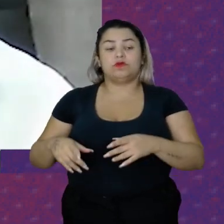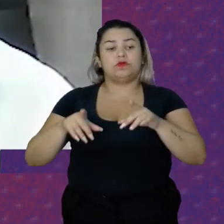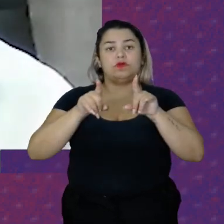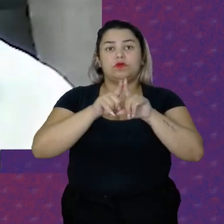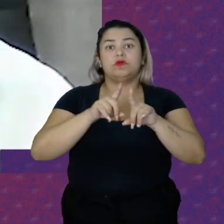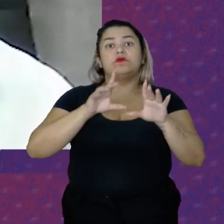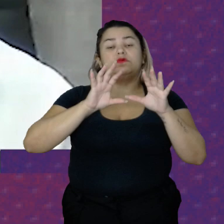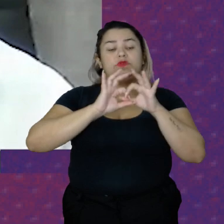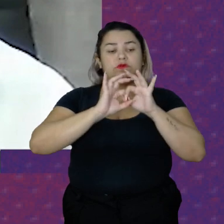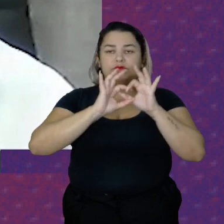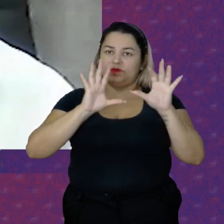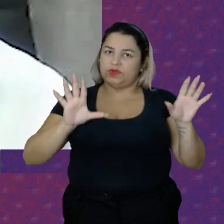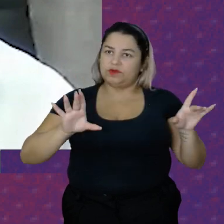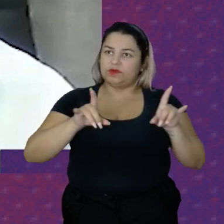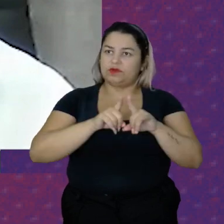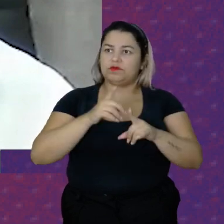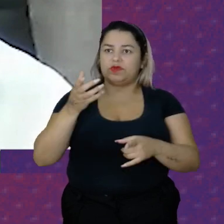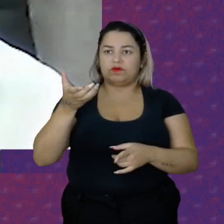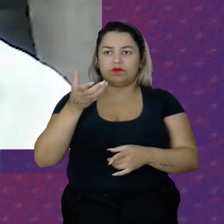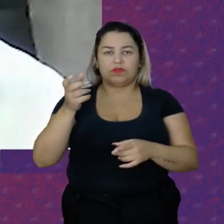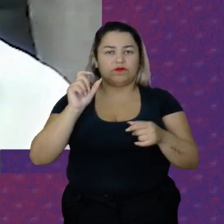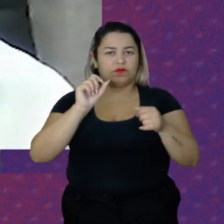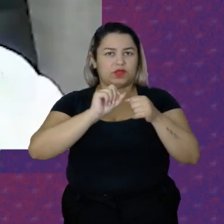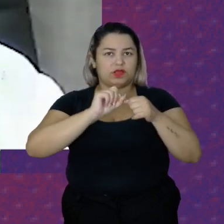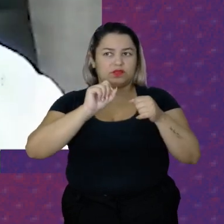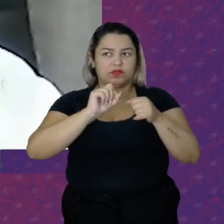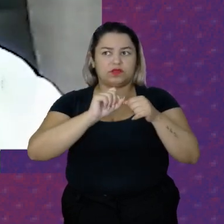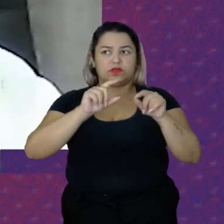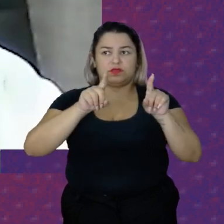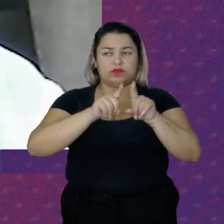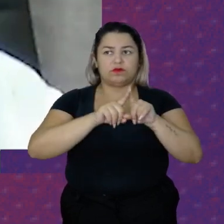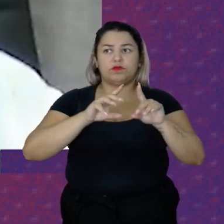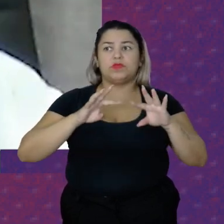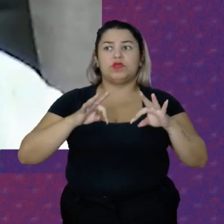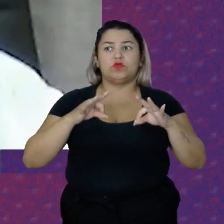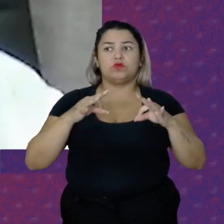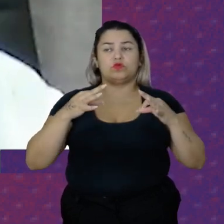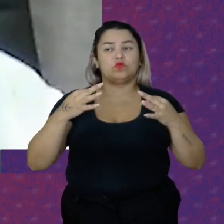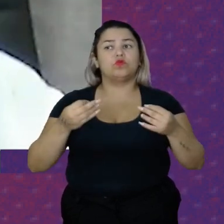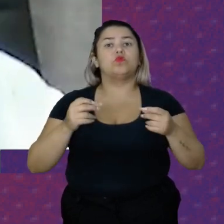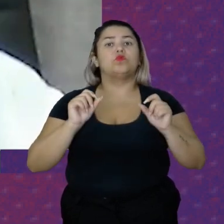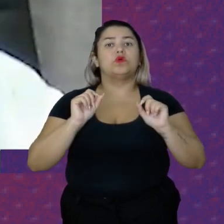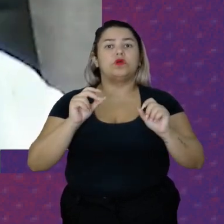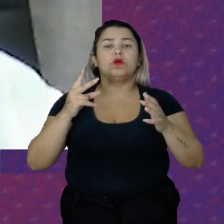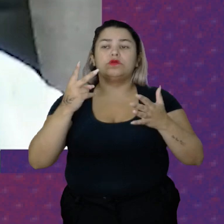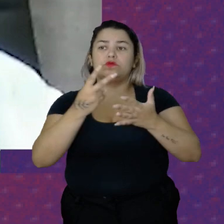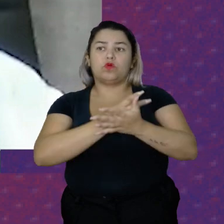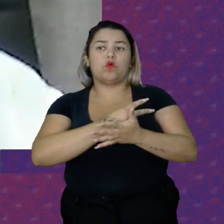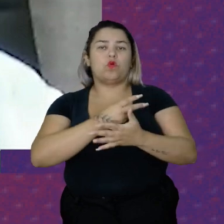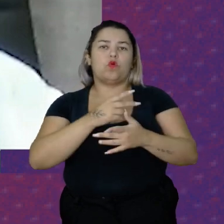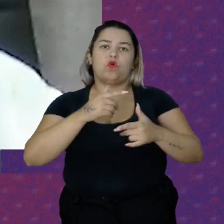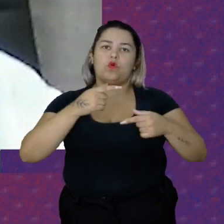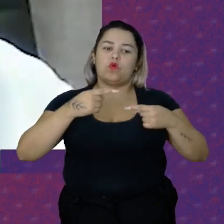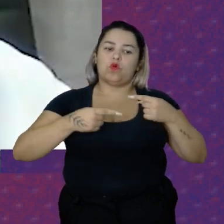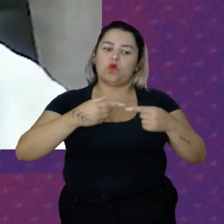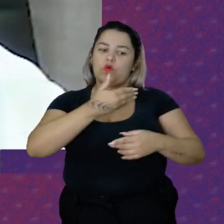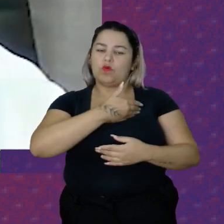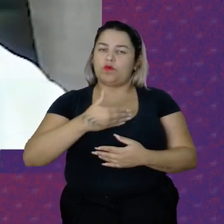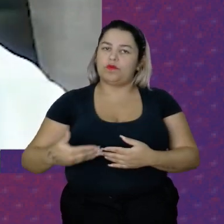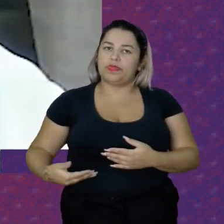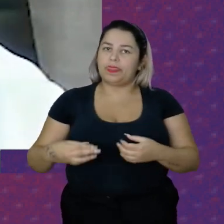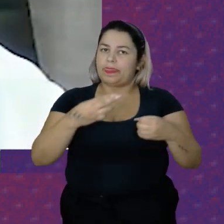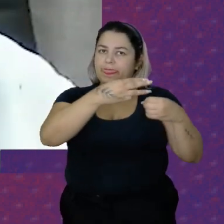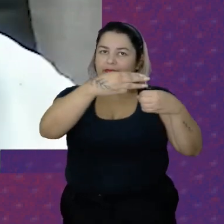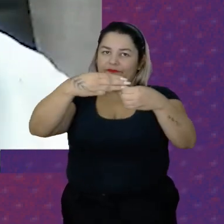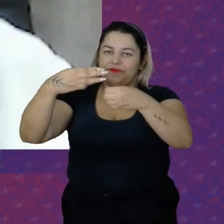me permitirem, eu quero poder fazer um quadro comparativo, né, do que foram os governos Lula e Dilma para os